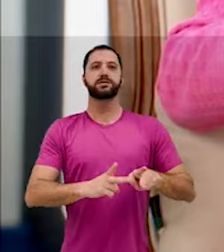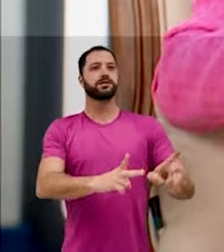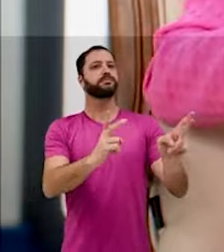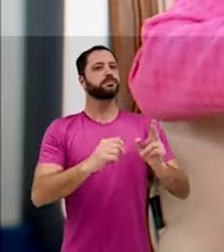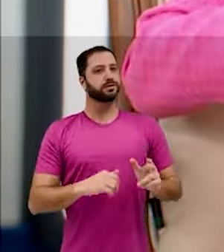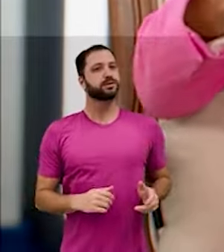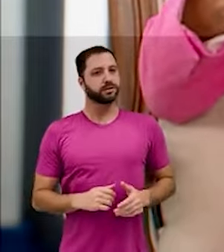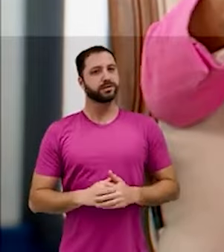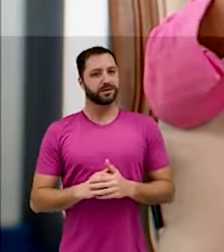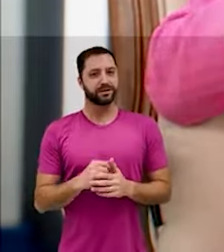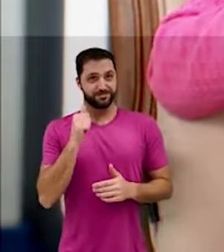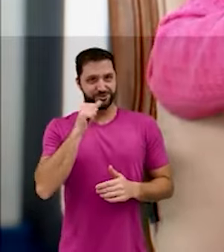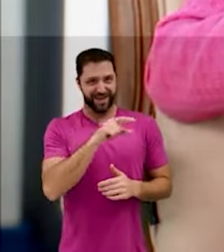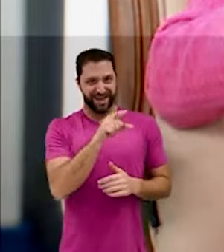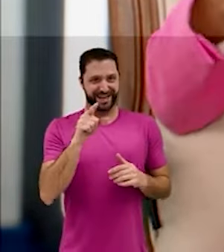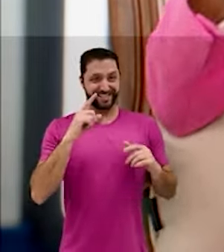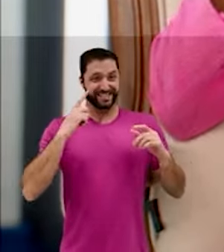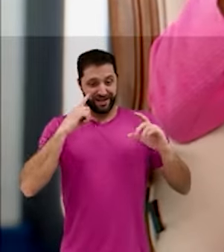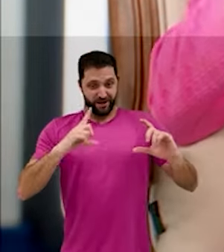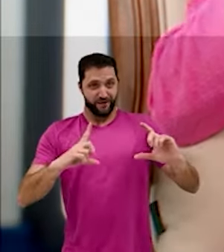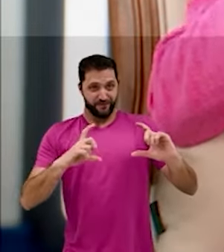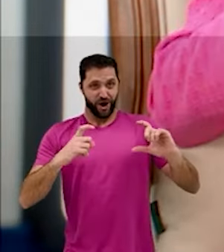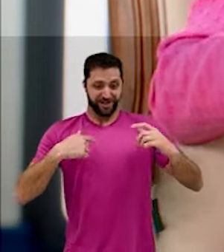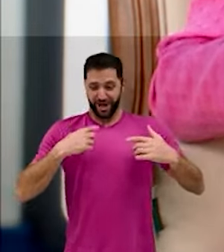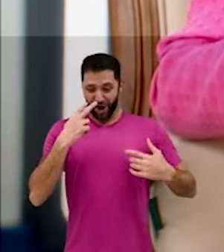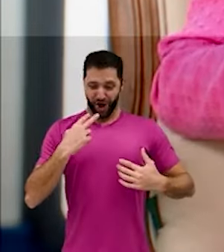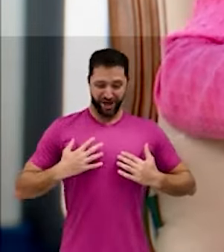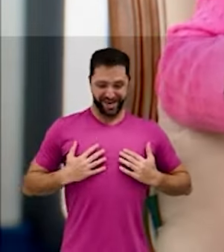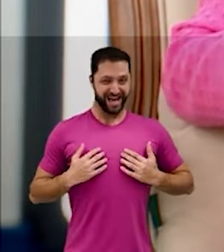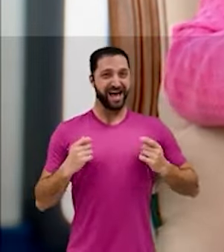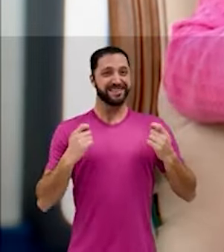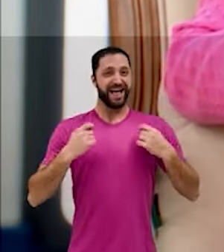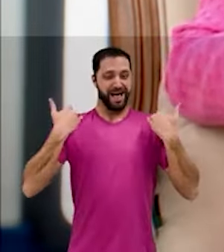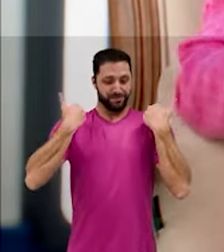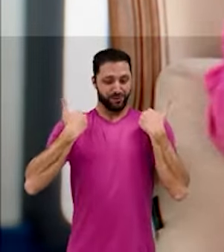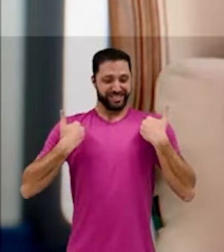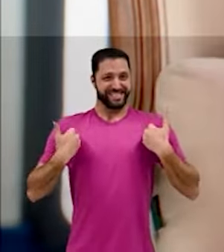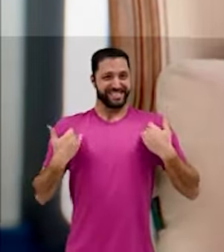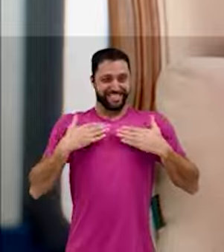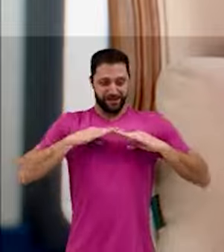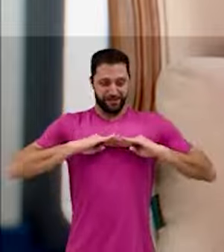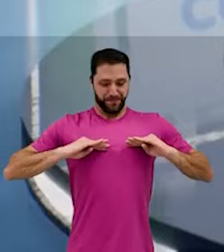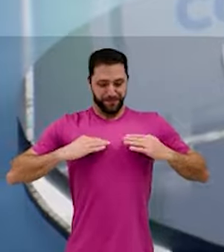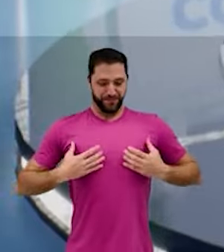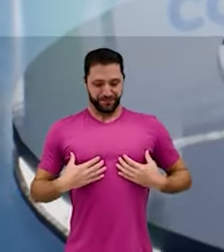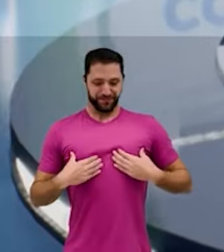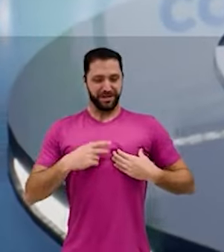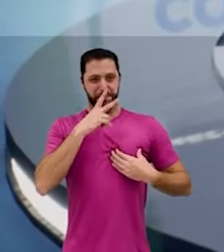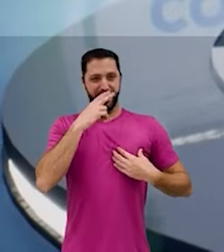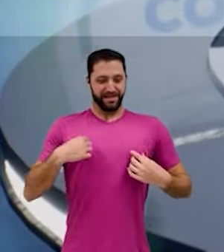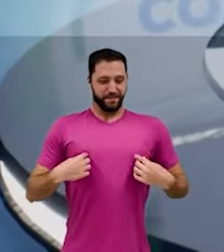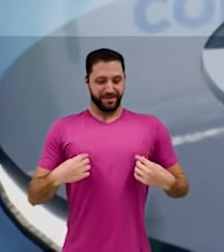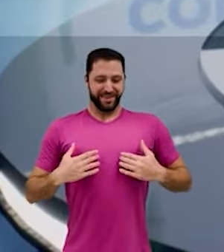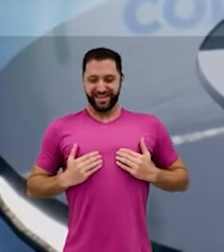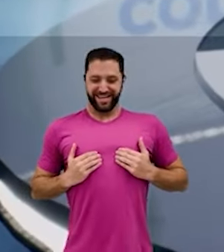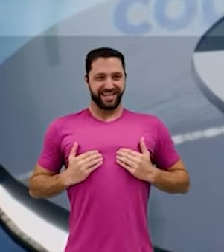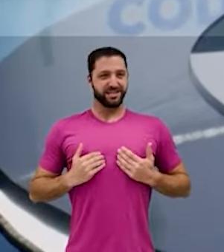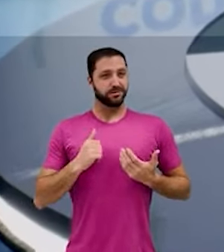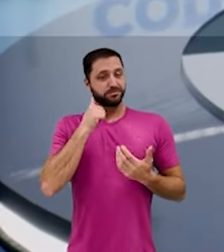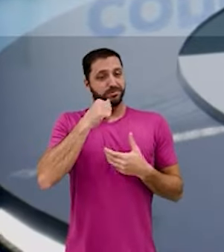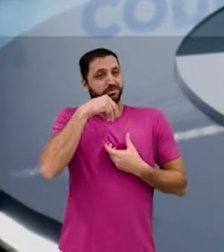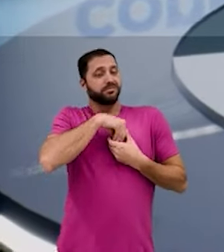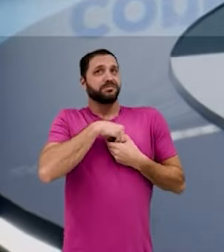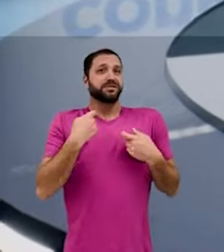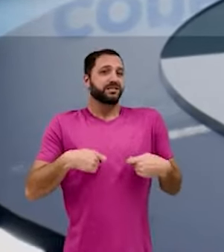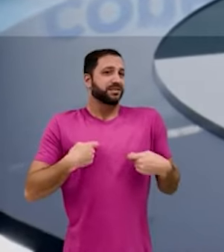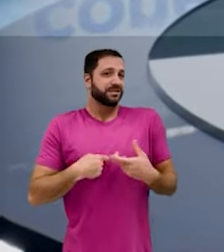pela mastectomia me mandam foto e falam: meu, agora eu vou voltar a usar blusinha e eu sinto, eu tenho bico de novo. Que legal. Porque faz parte da